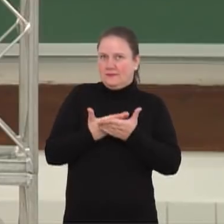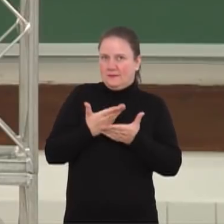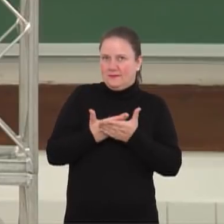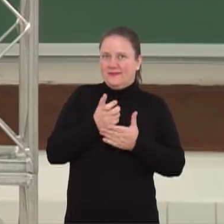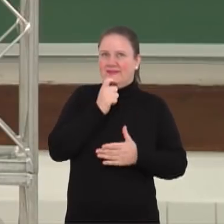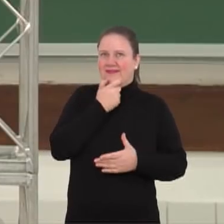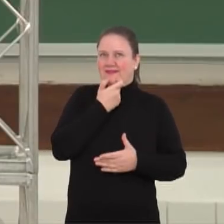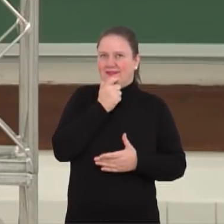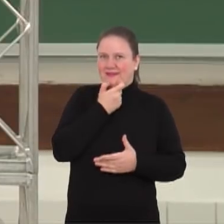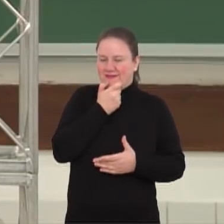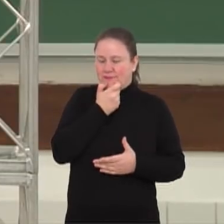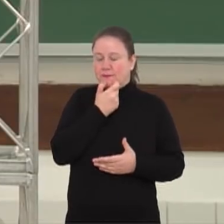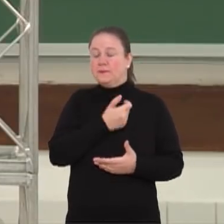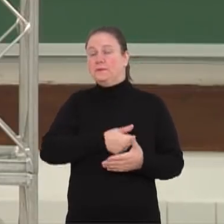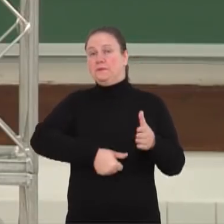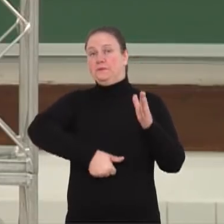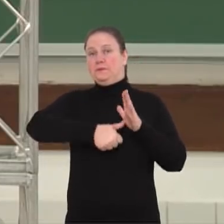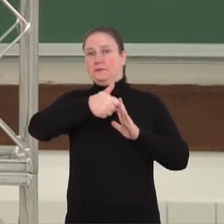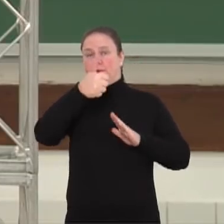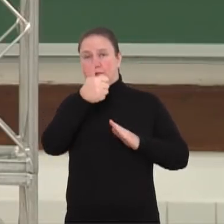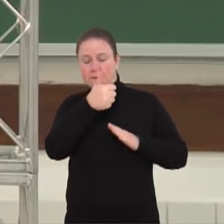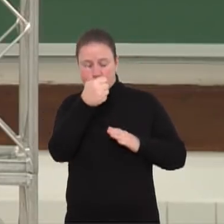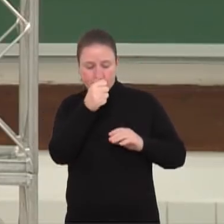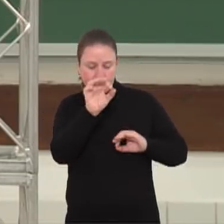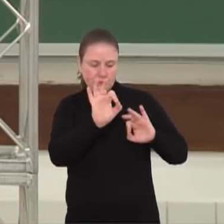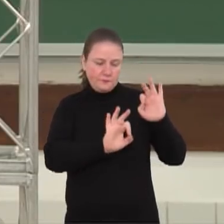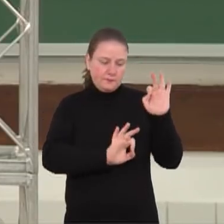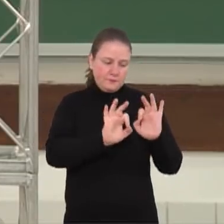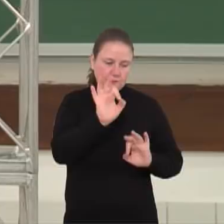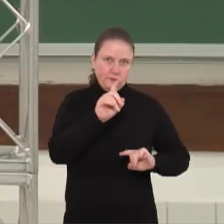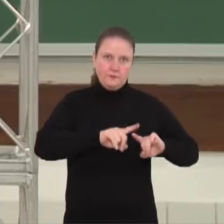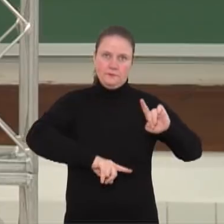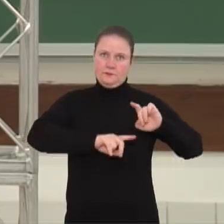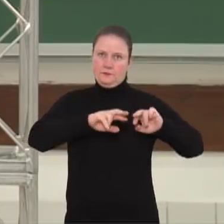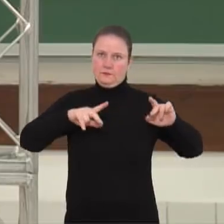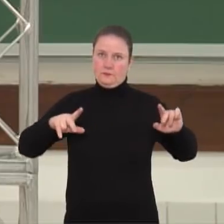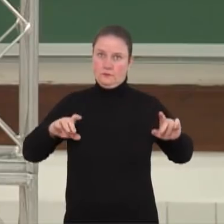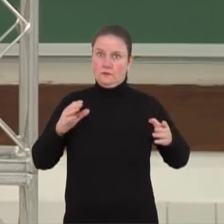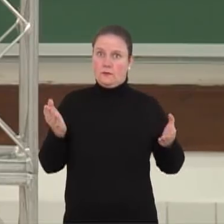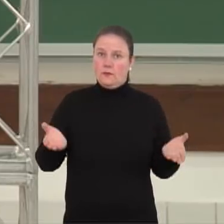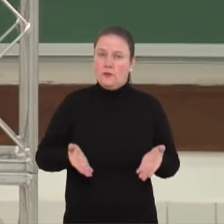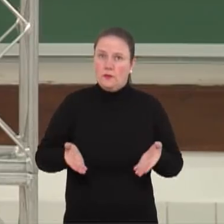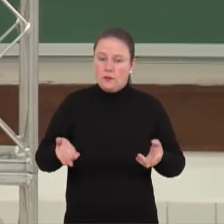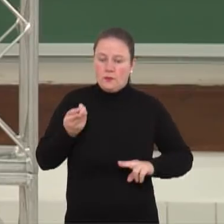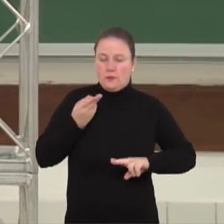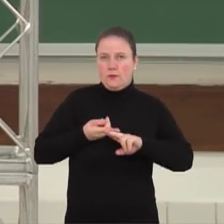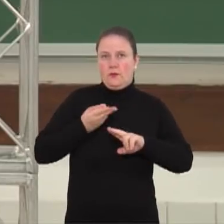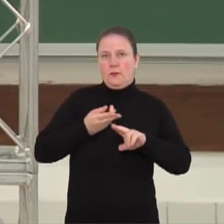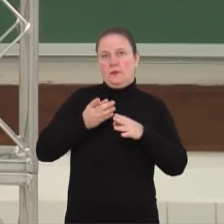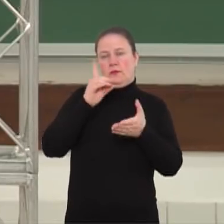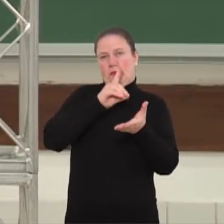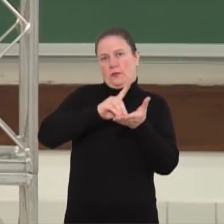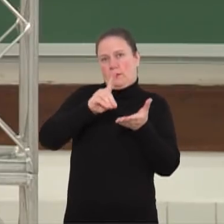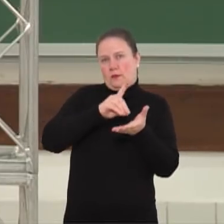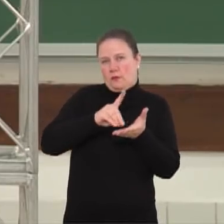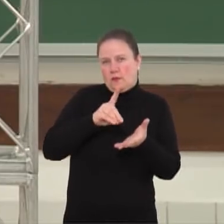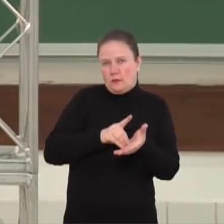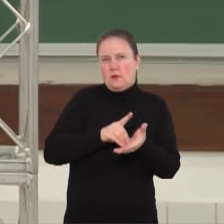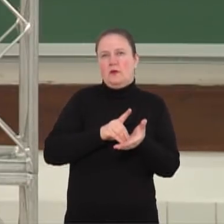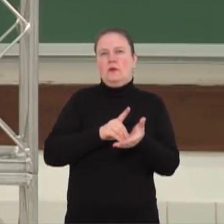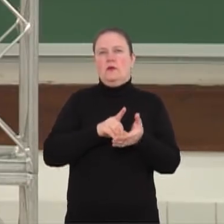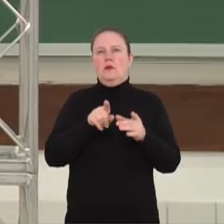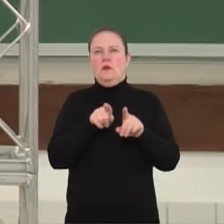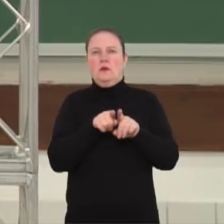Vamos lá? Então, primeiro vamos organizar o nosso material. Hoje, se você tiver o dicionário, nós vamos utilizar. Então, arruma teu